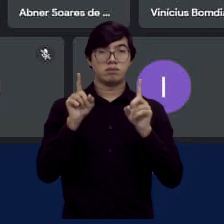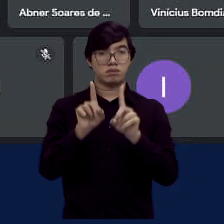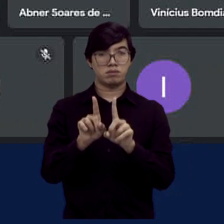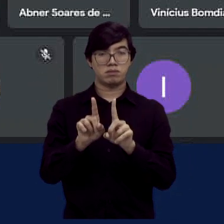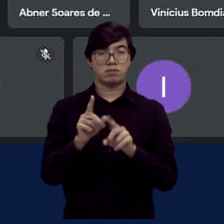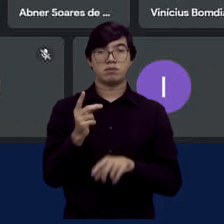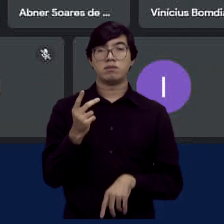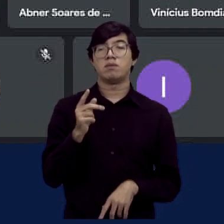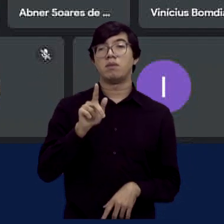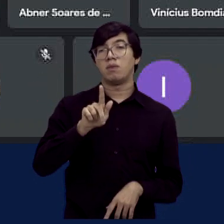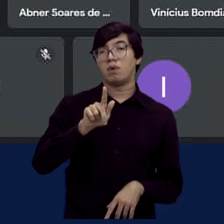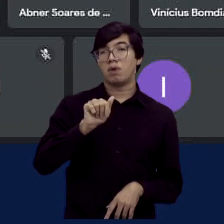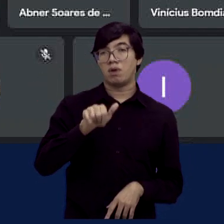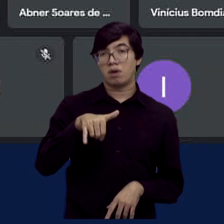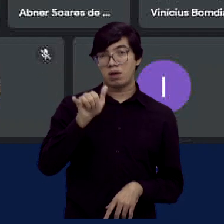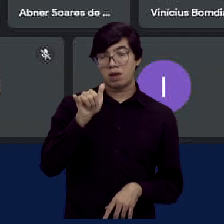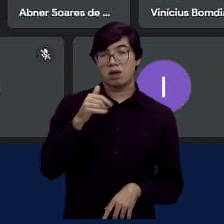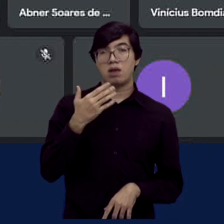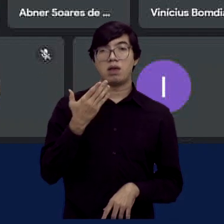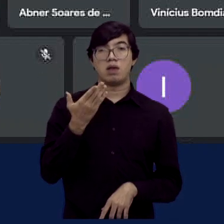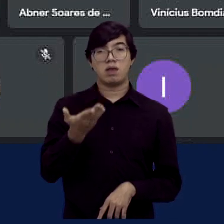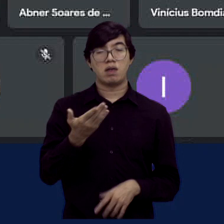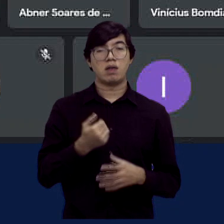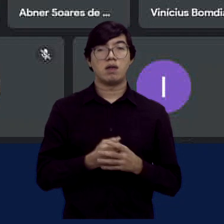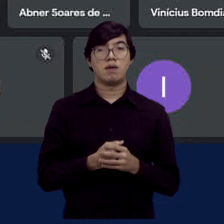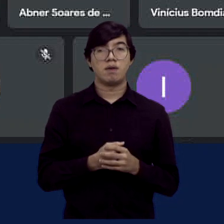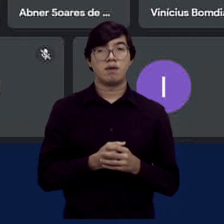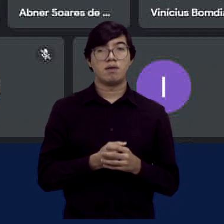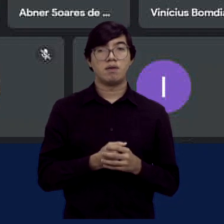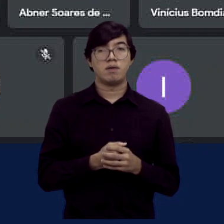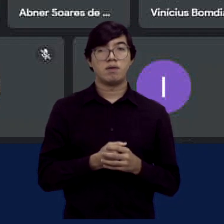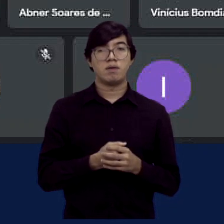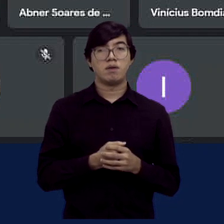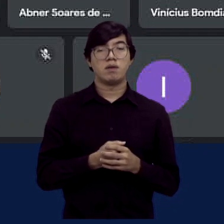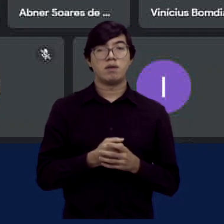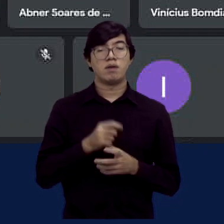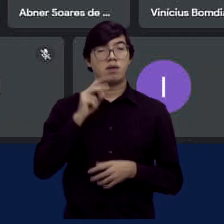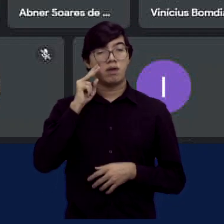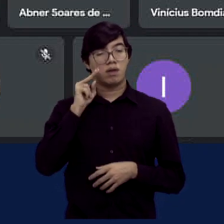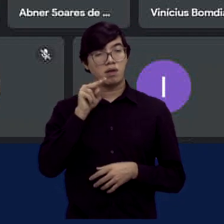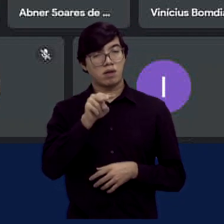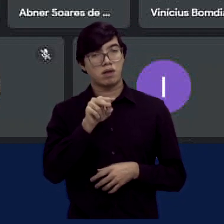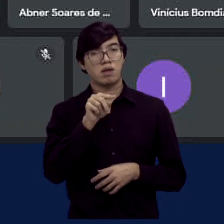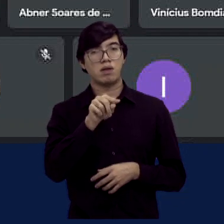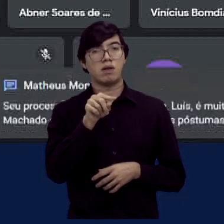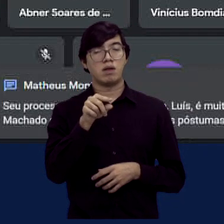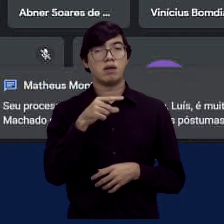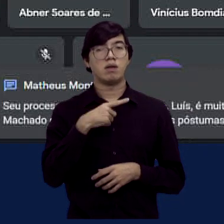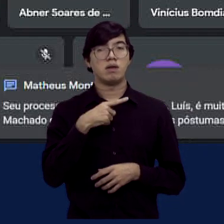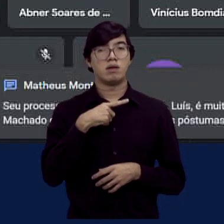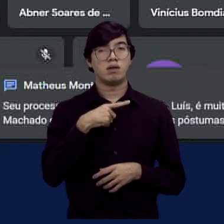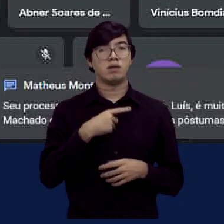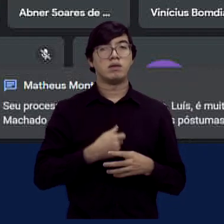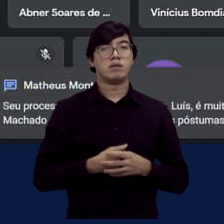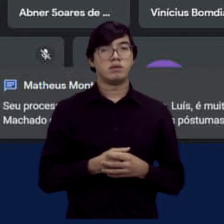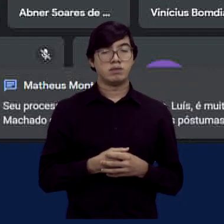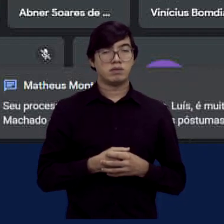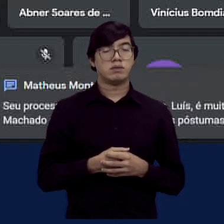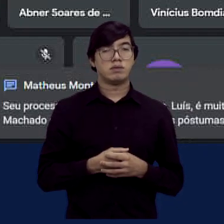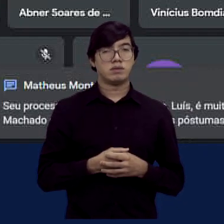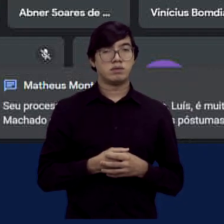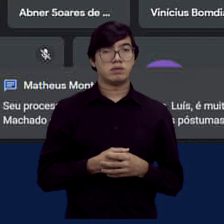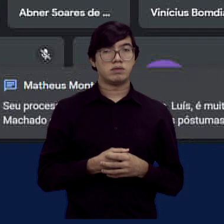tem é o impacto de que alguém olha e diga aquilo não é amor, que dá sem vergonha isso, aquilo é uma coisa ruim. Quando eu coloco esse